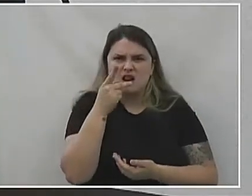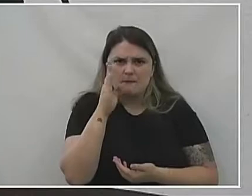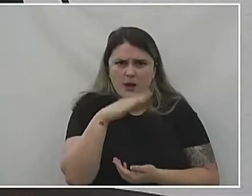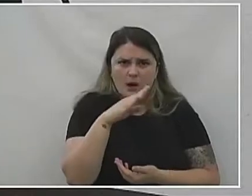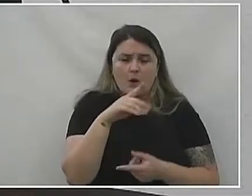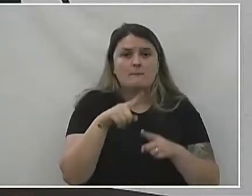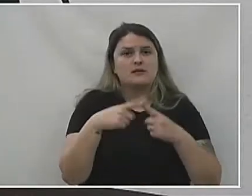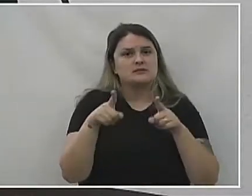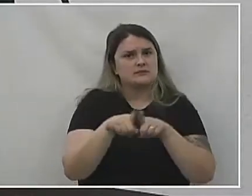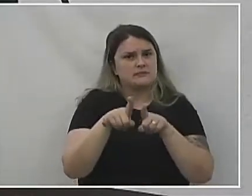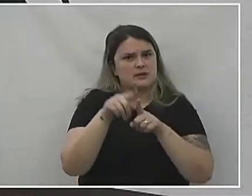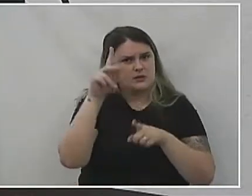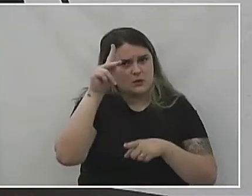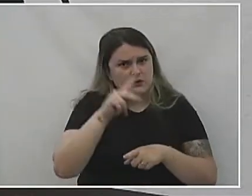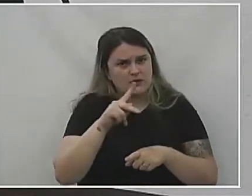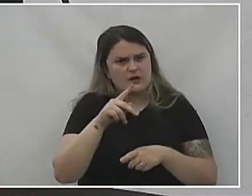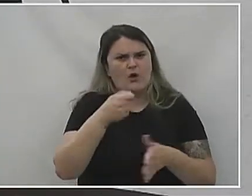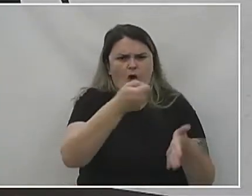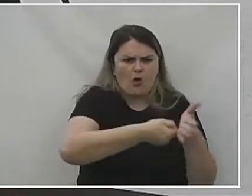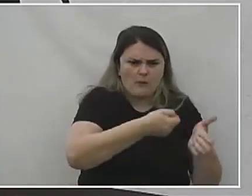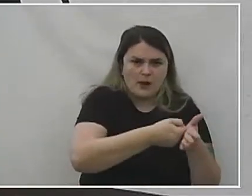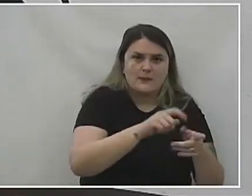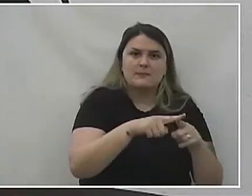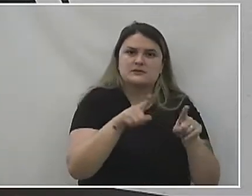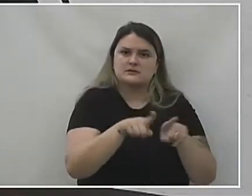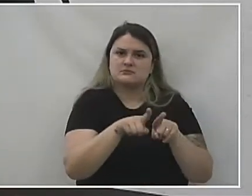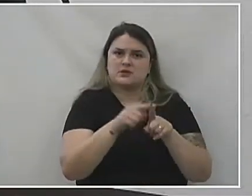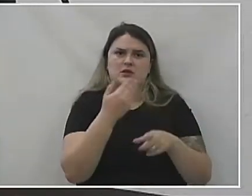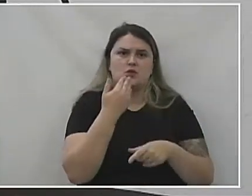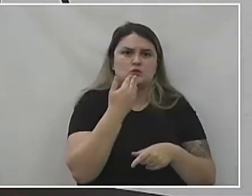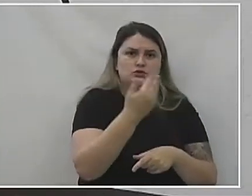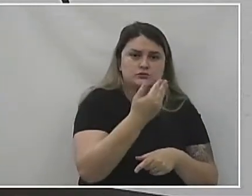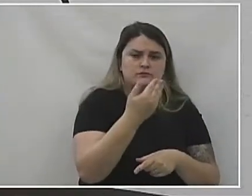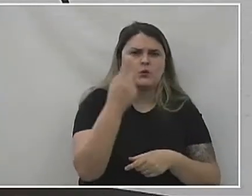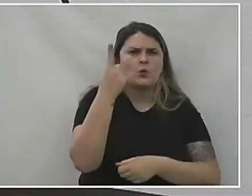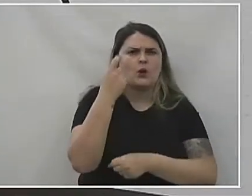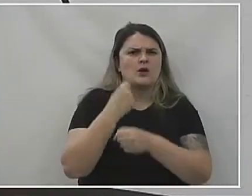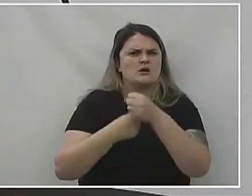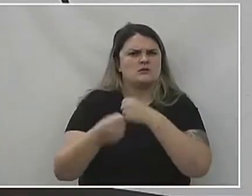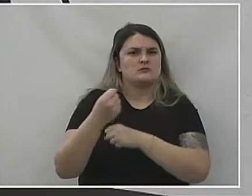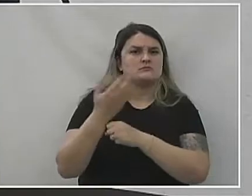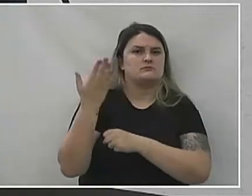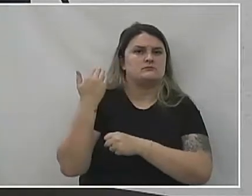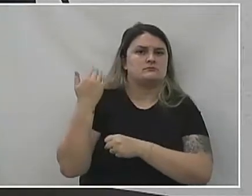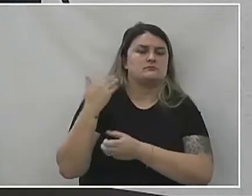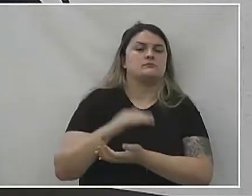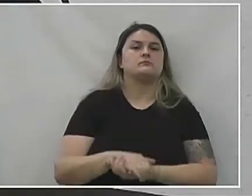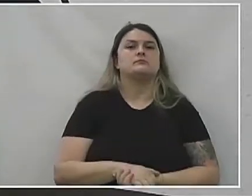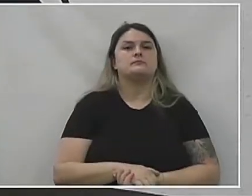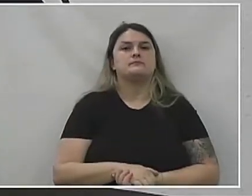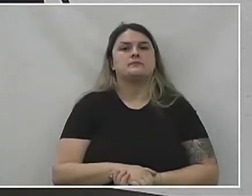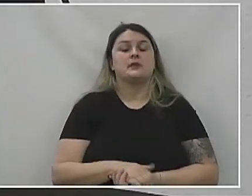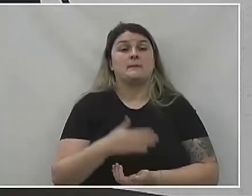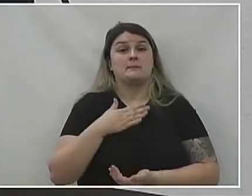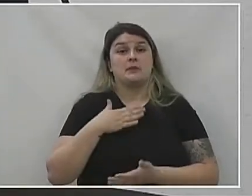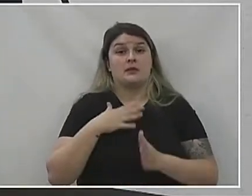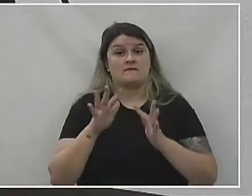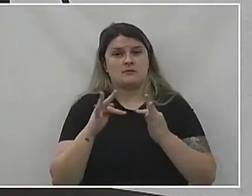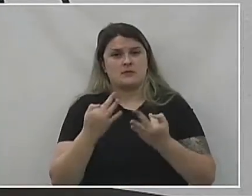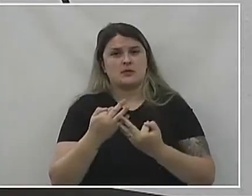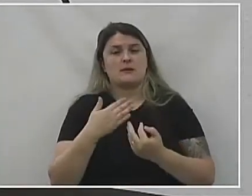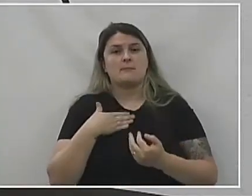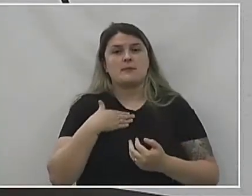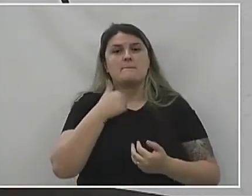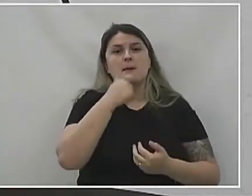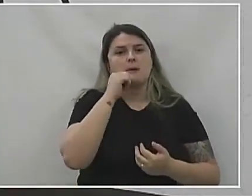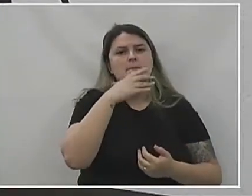reconhecer é cobrar mas também quando foi feito reconhecer eu há um ano atrás mais ou menos eu minha família minha mãe